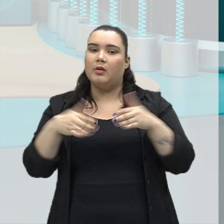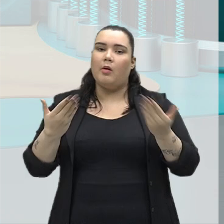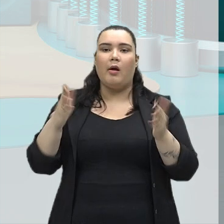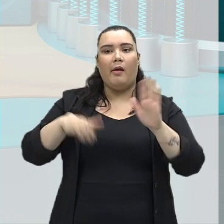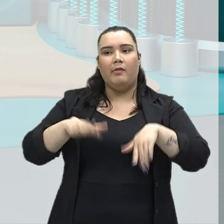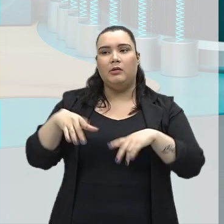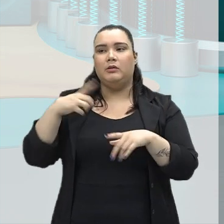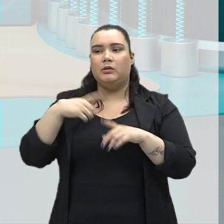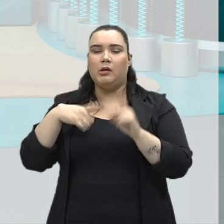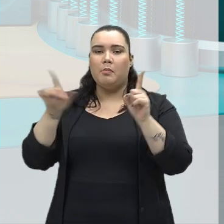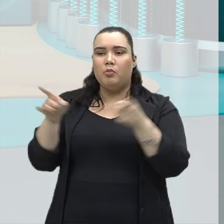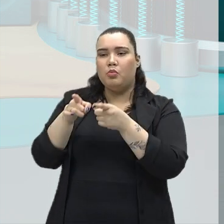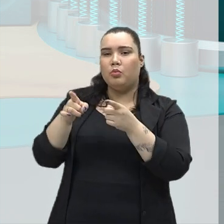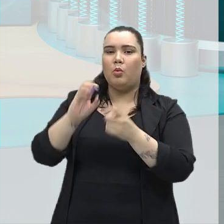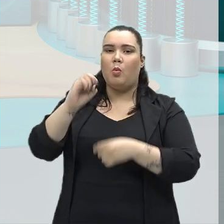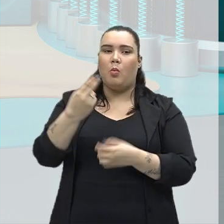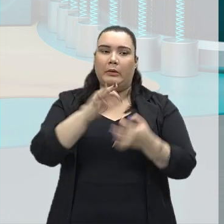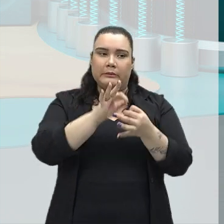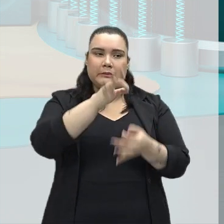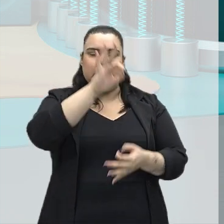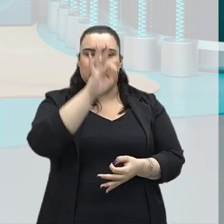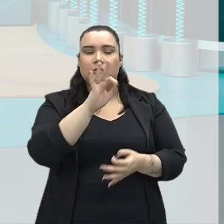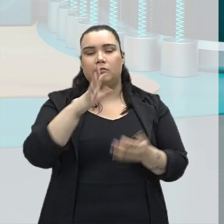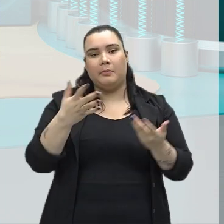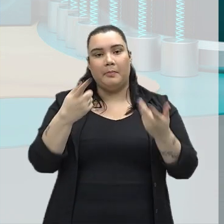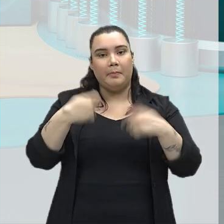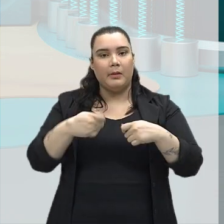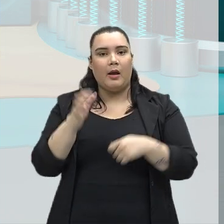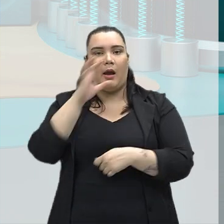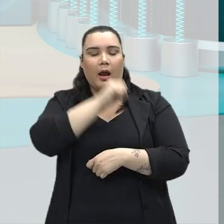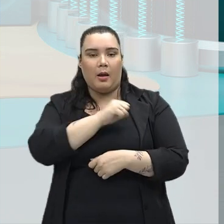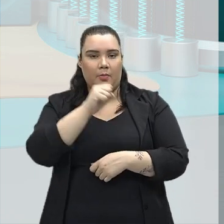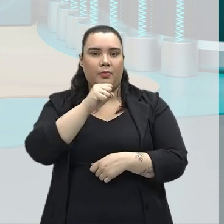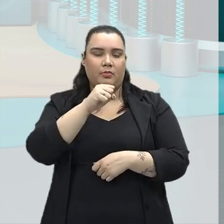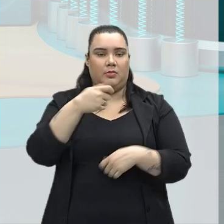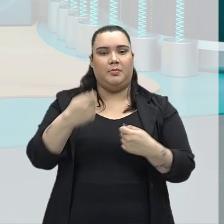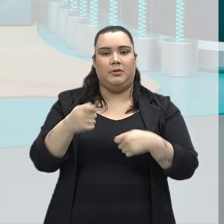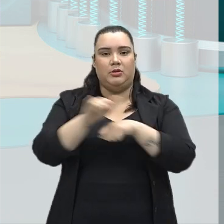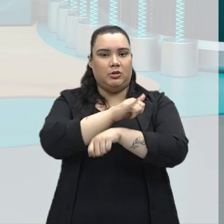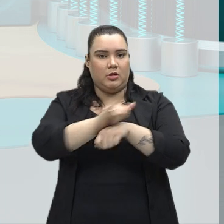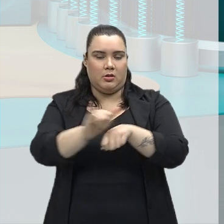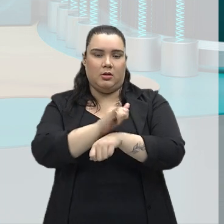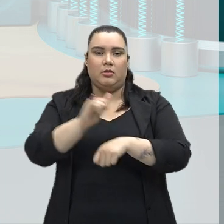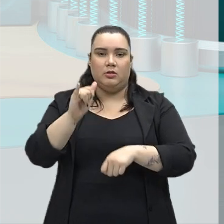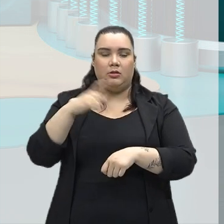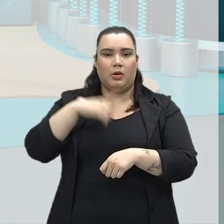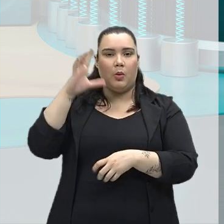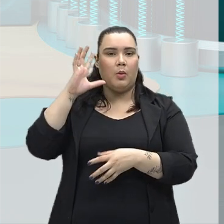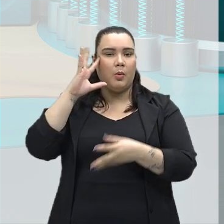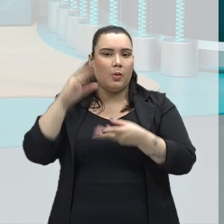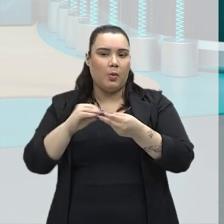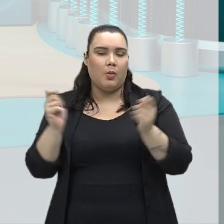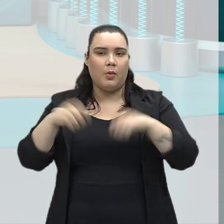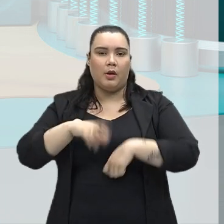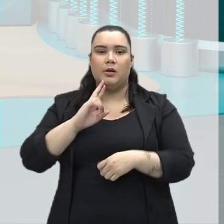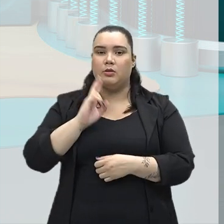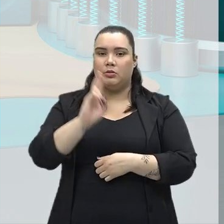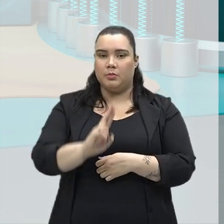pequeno, grande, e você tem que ganhar tempo, tá bom? Então, a ideia é que você ganhe tempo e consiga responder de uma